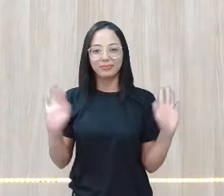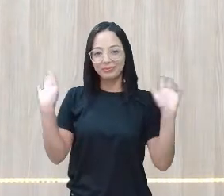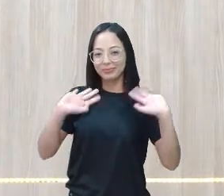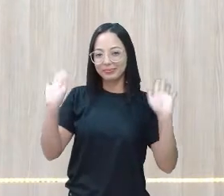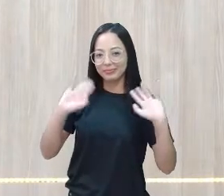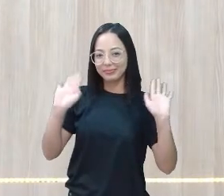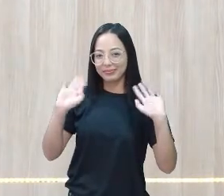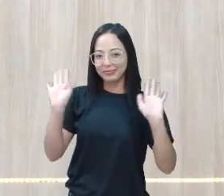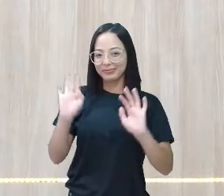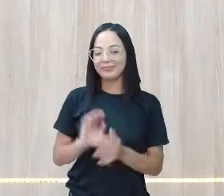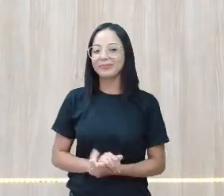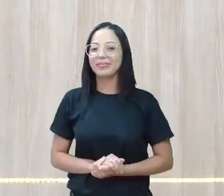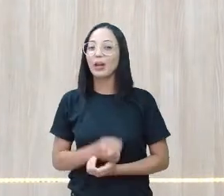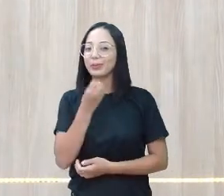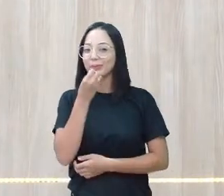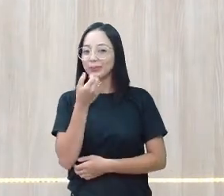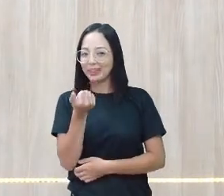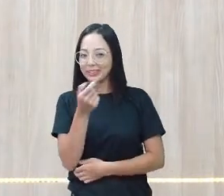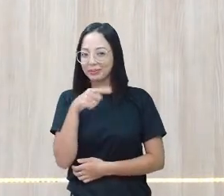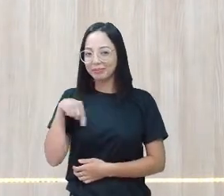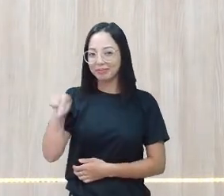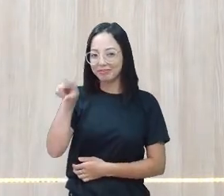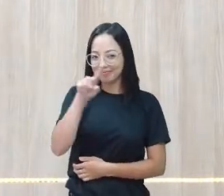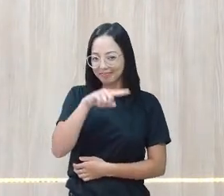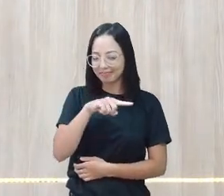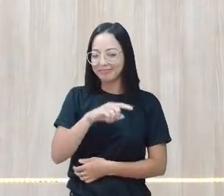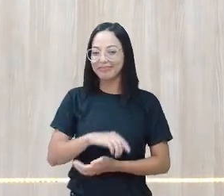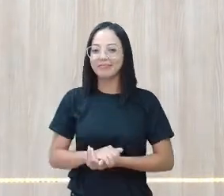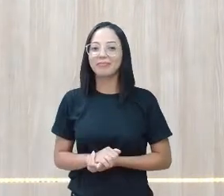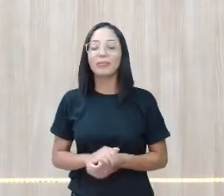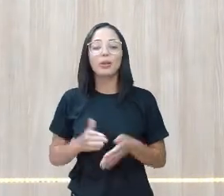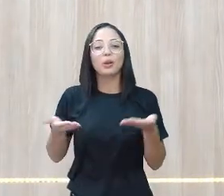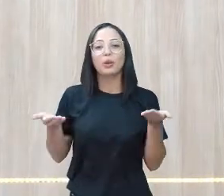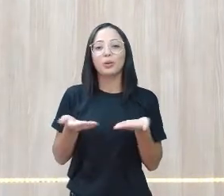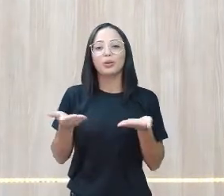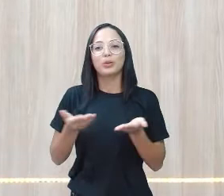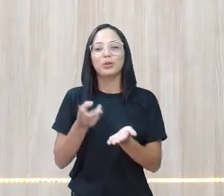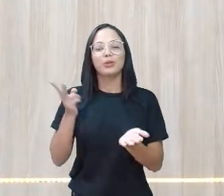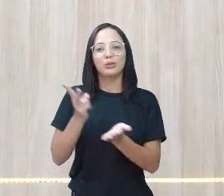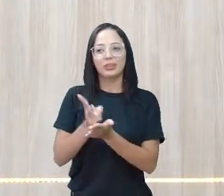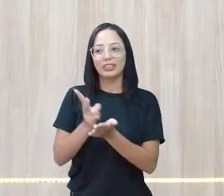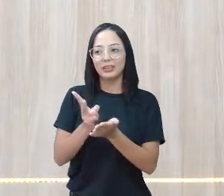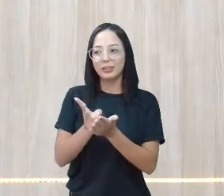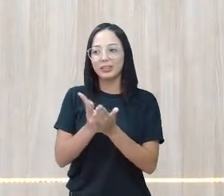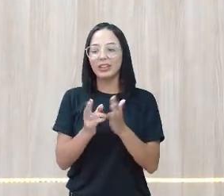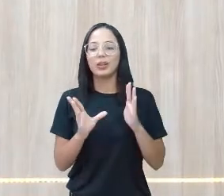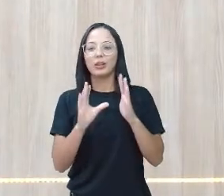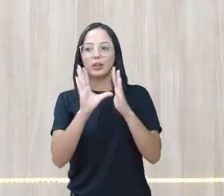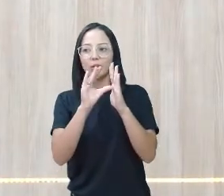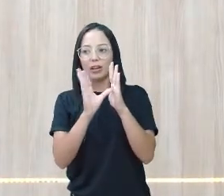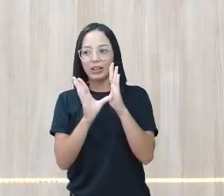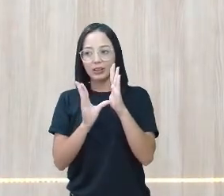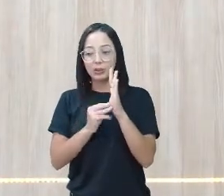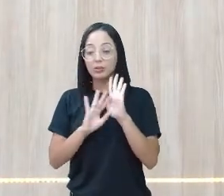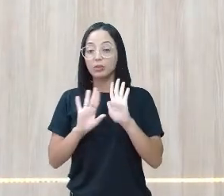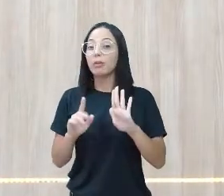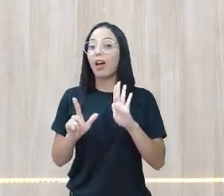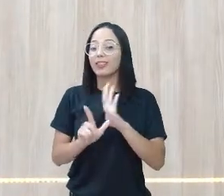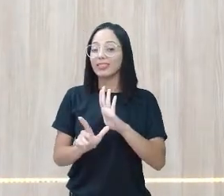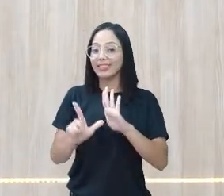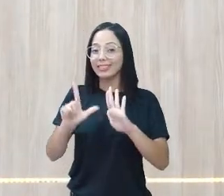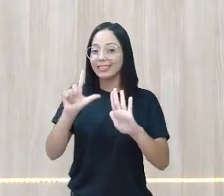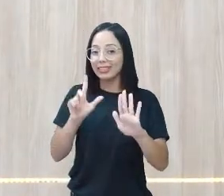Oi, gente, tudo bom com vocês? Vamos hoje continuando o nosso assunto, mas